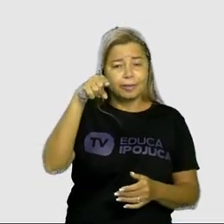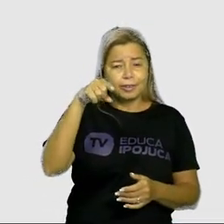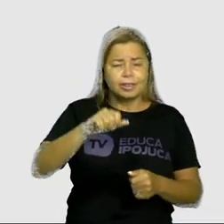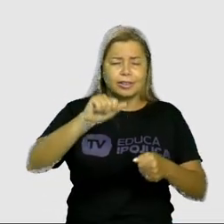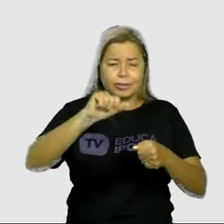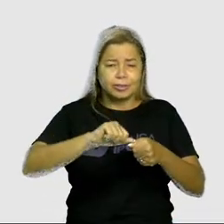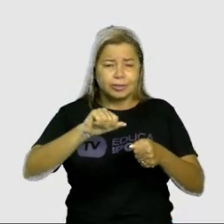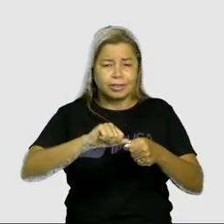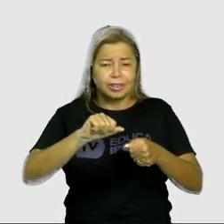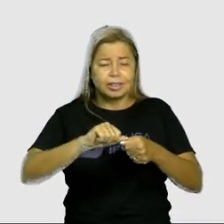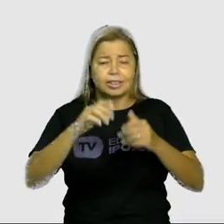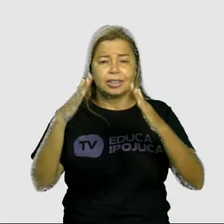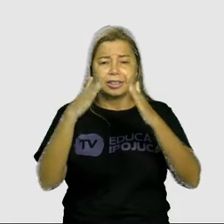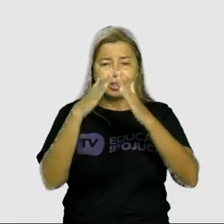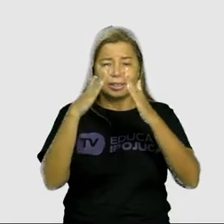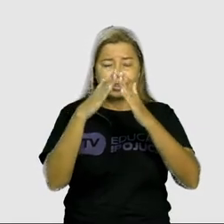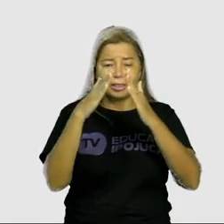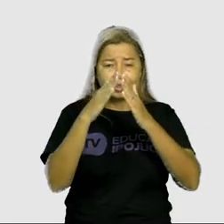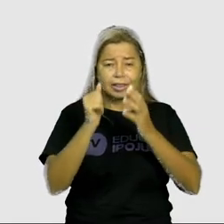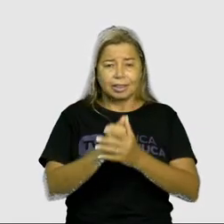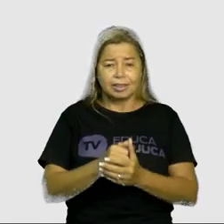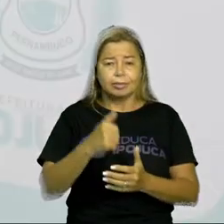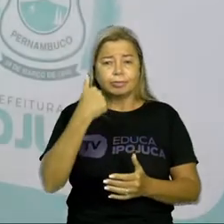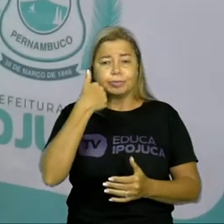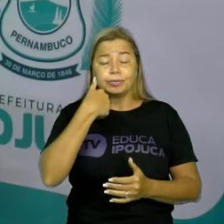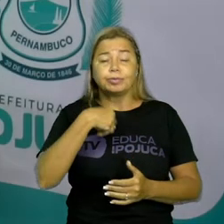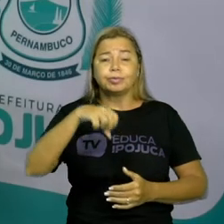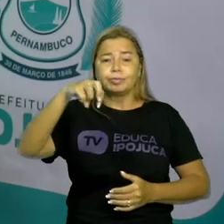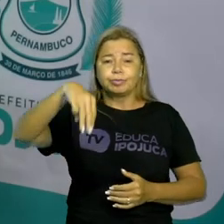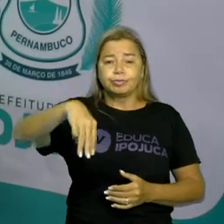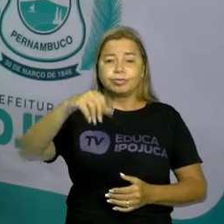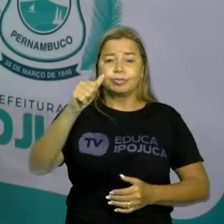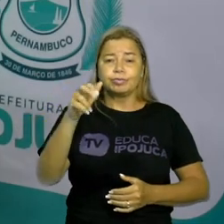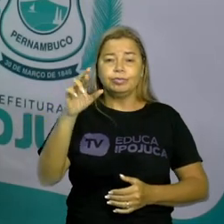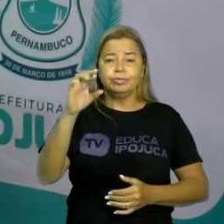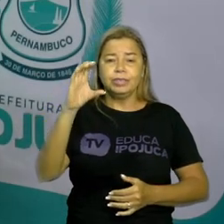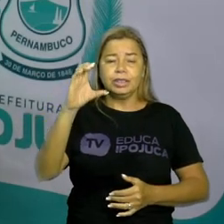certo? Marcela, ela nasceu em junho de